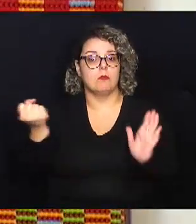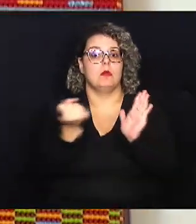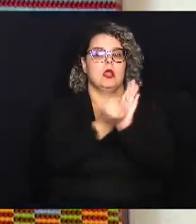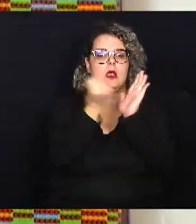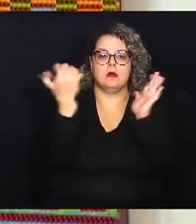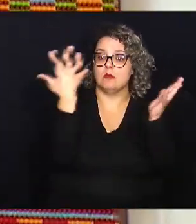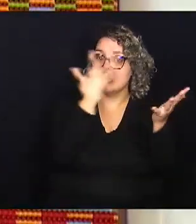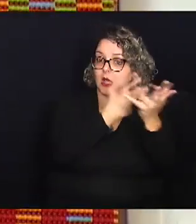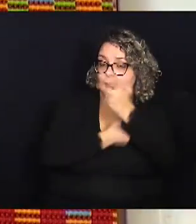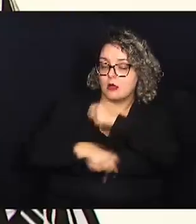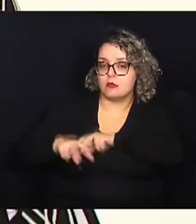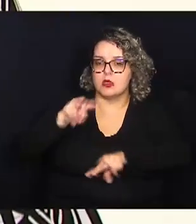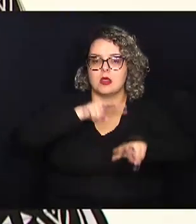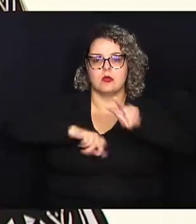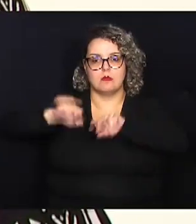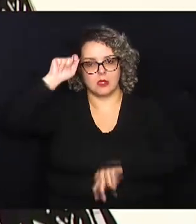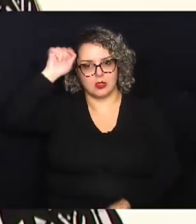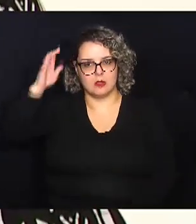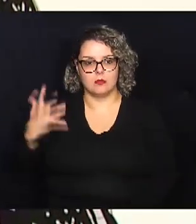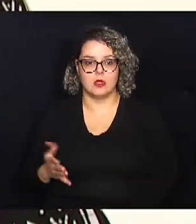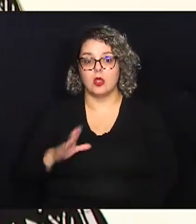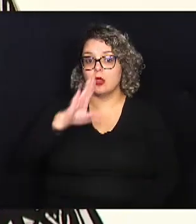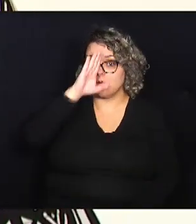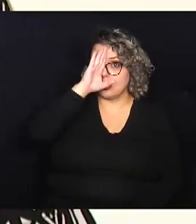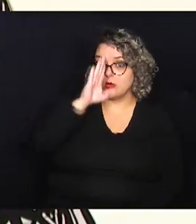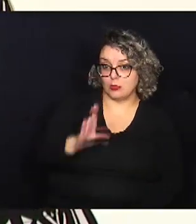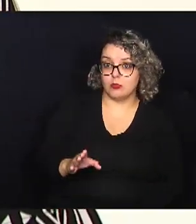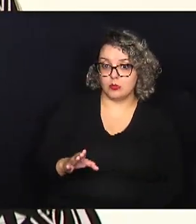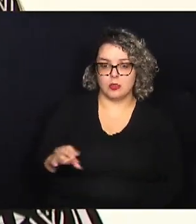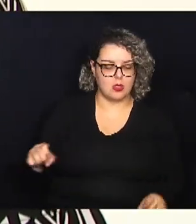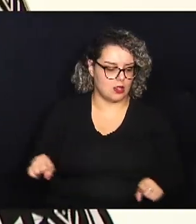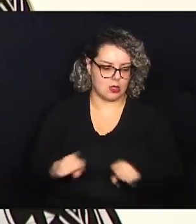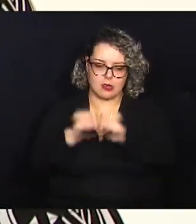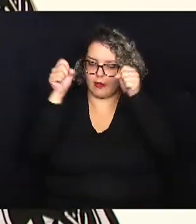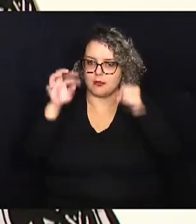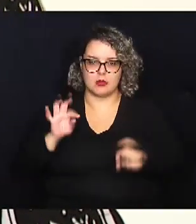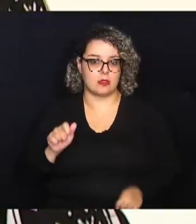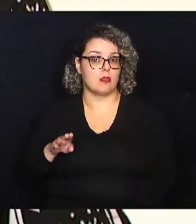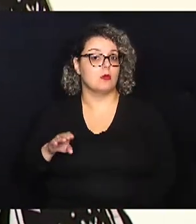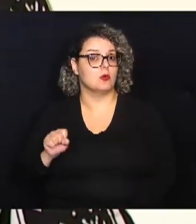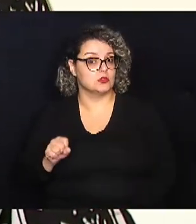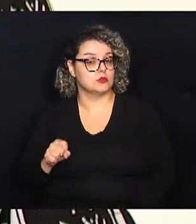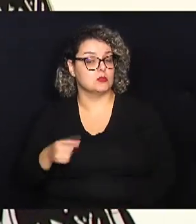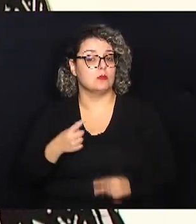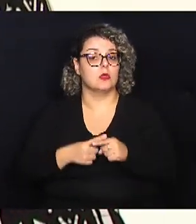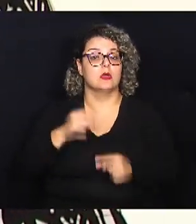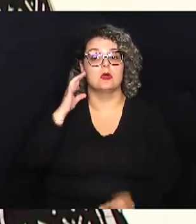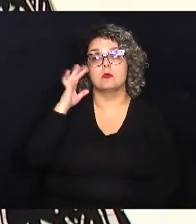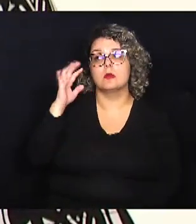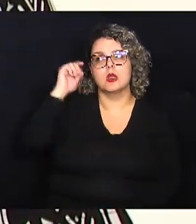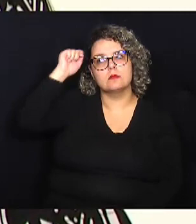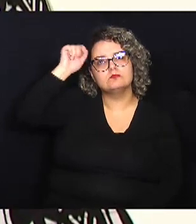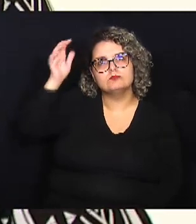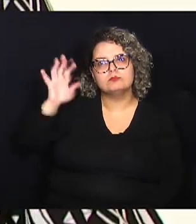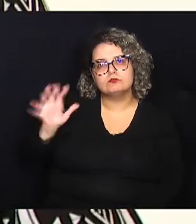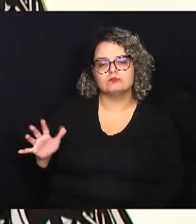beleza estética africana. Principalmente quebra tabus, porque nós imaginamos a África